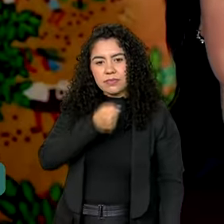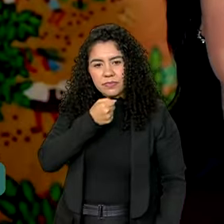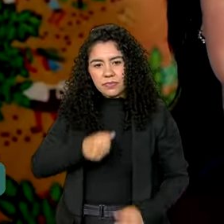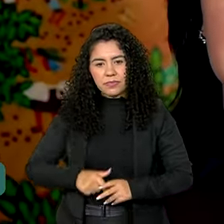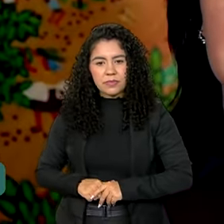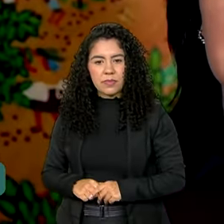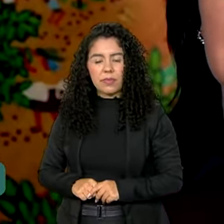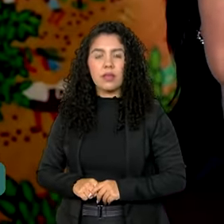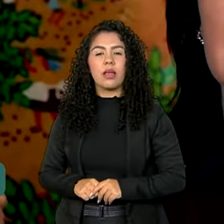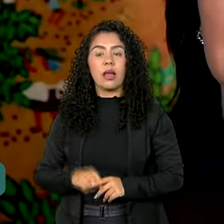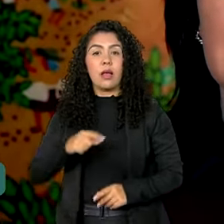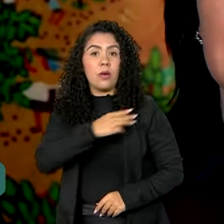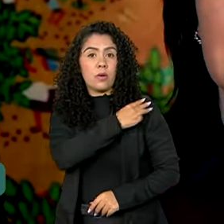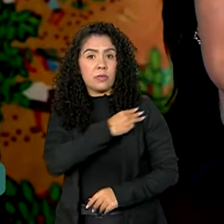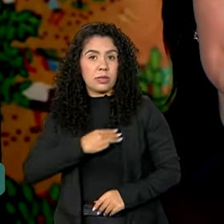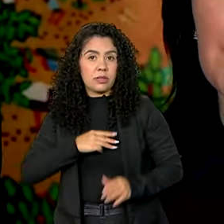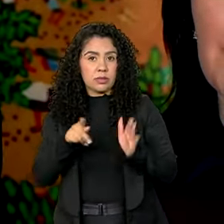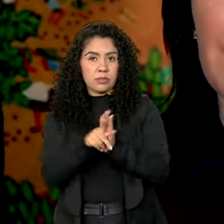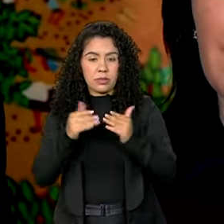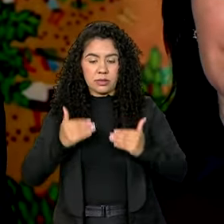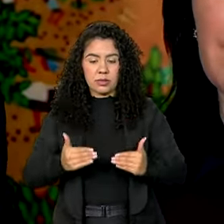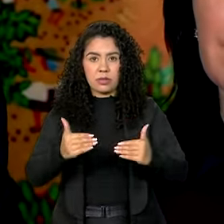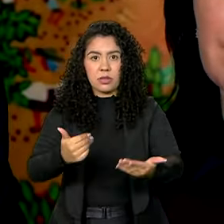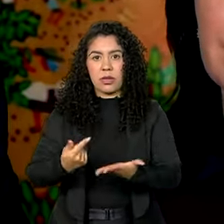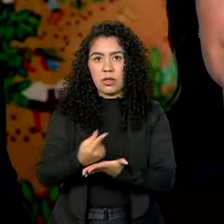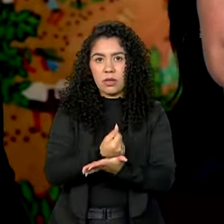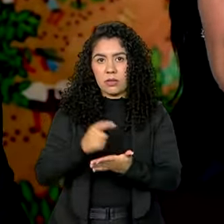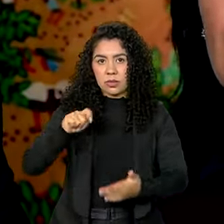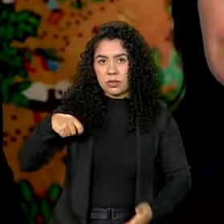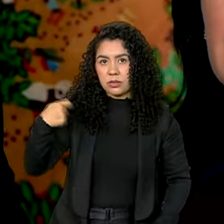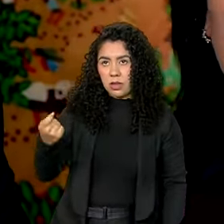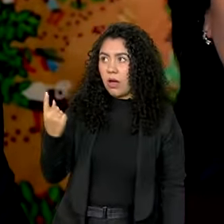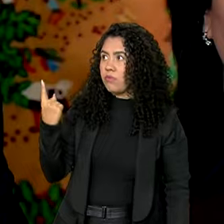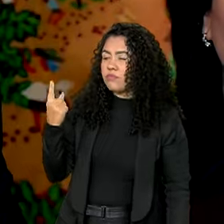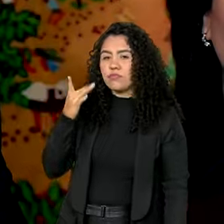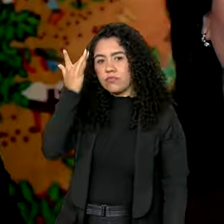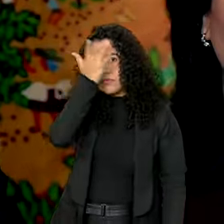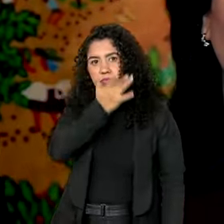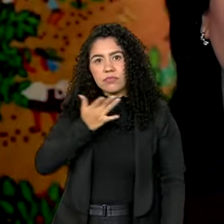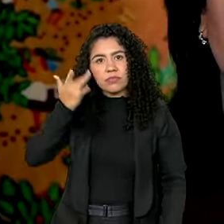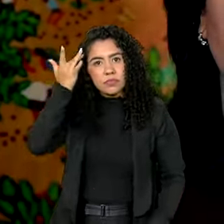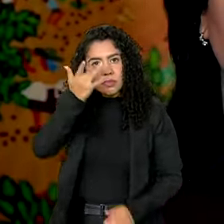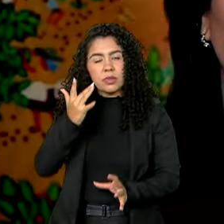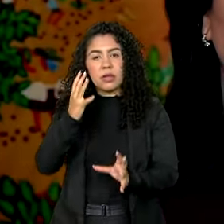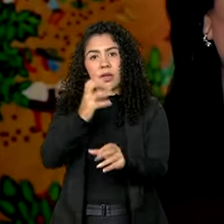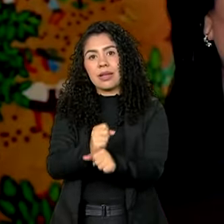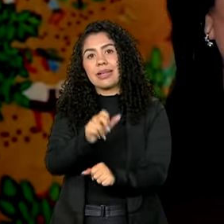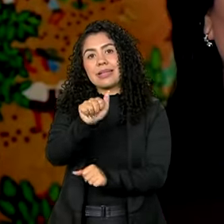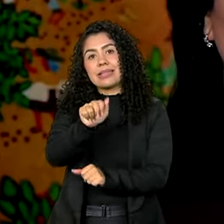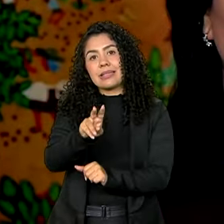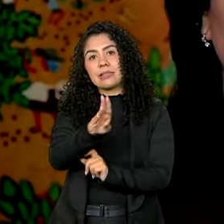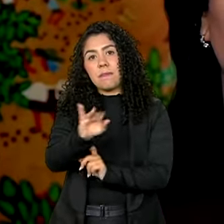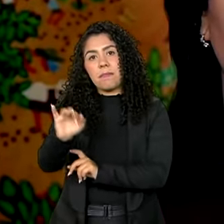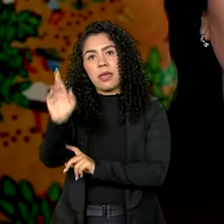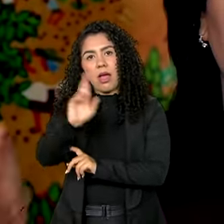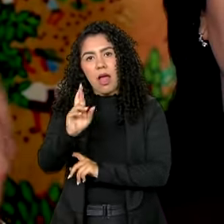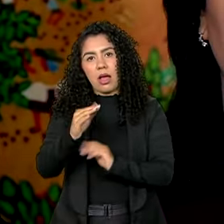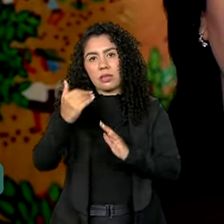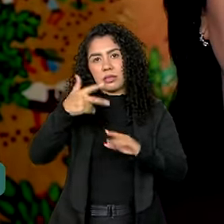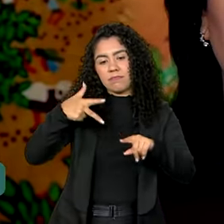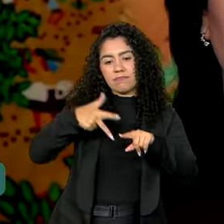segundo o ministro da Fazenda Fernando Haddad o total de contenção será de R bilhões de reais de acordo com